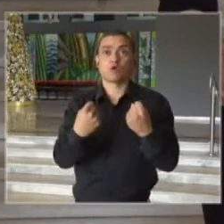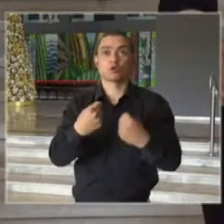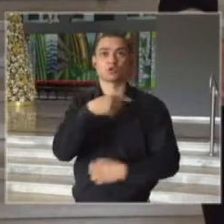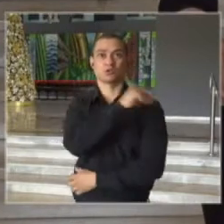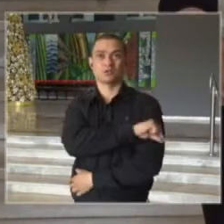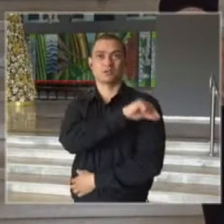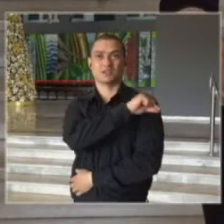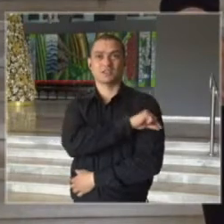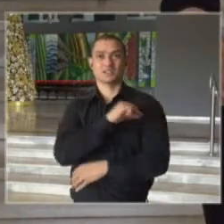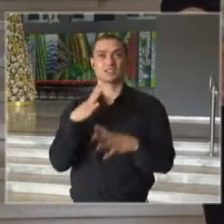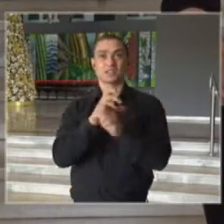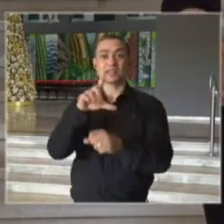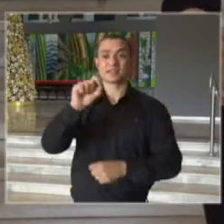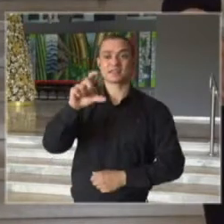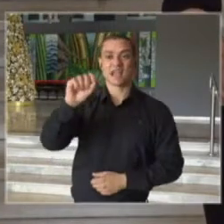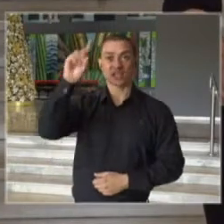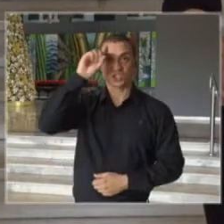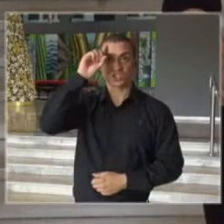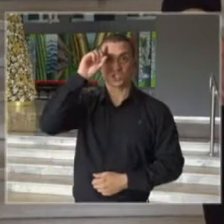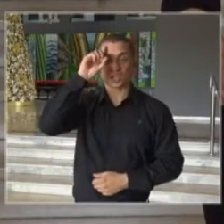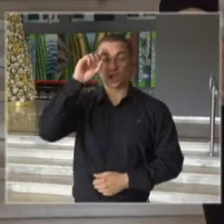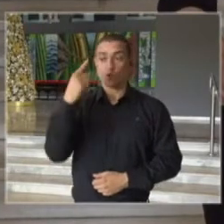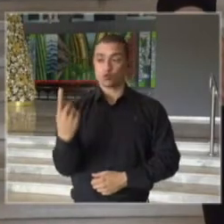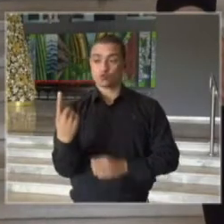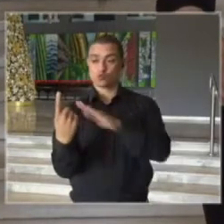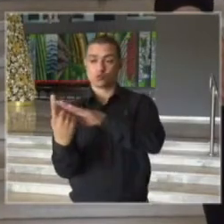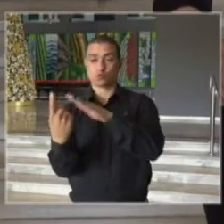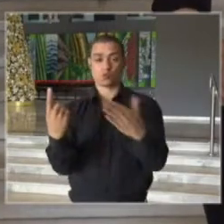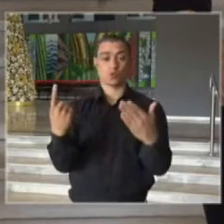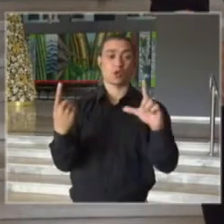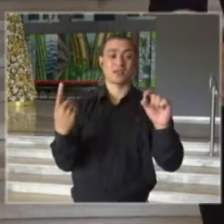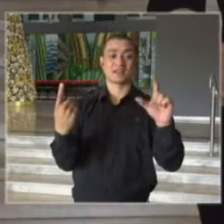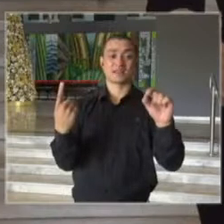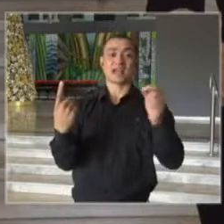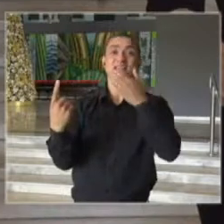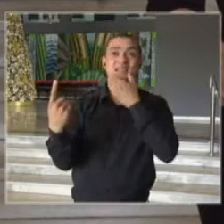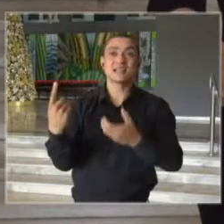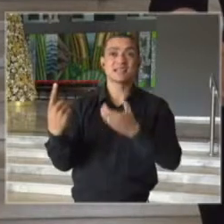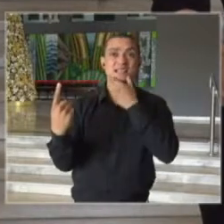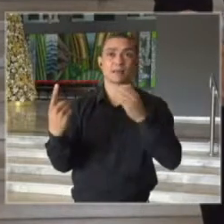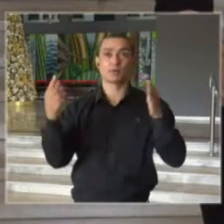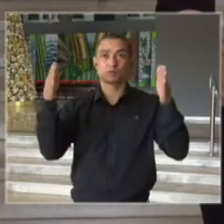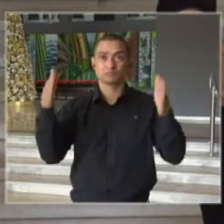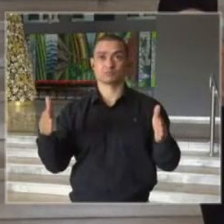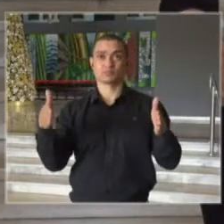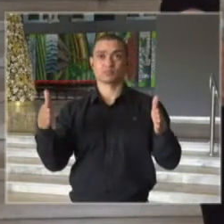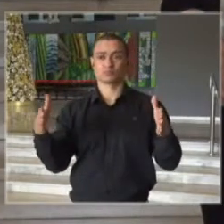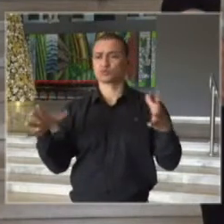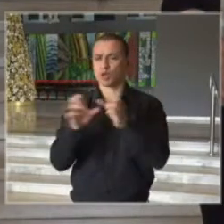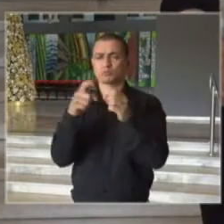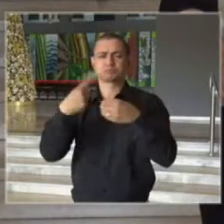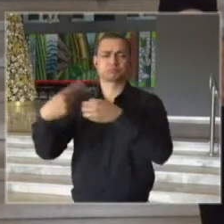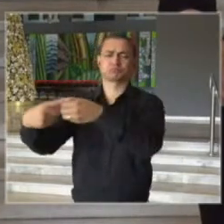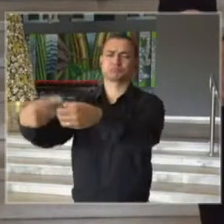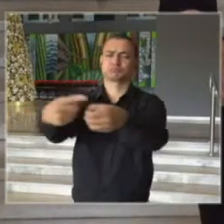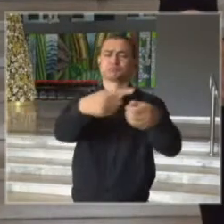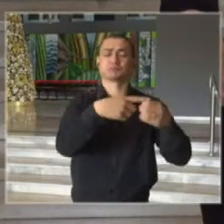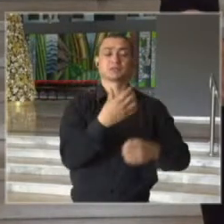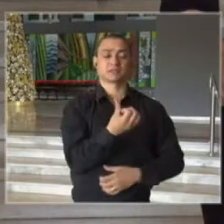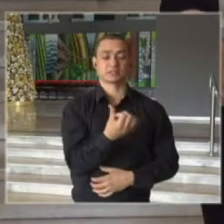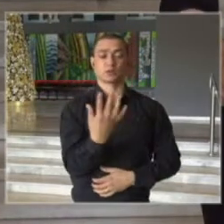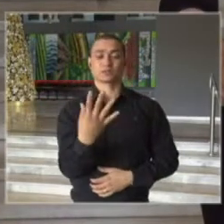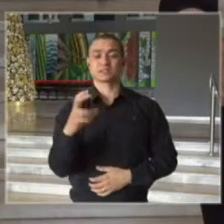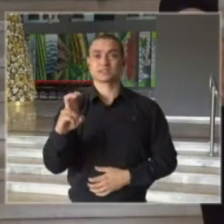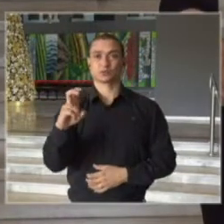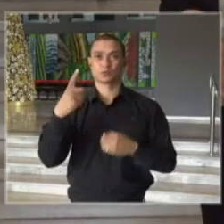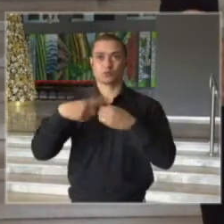vacinal de 10 dias, de 1 a 10 de dezembro, nos 645 municípios do Estado